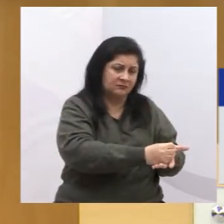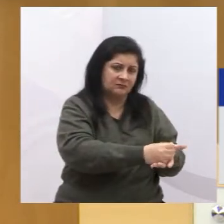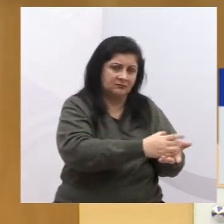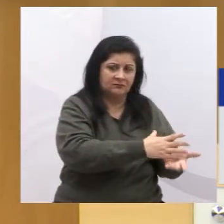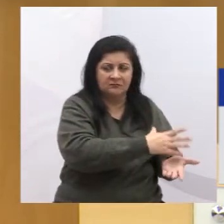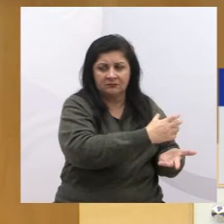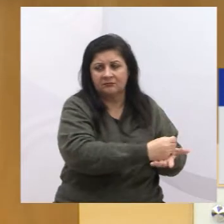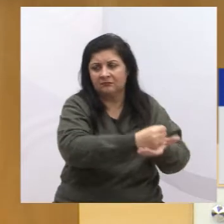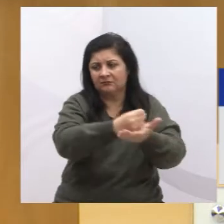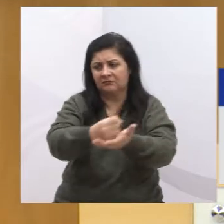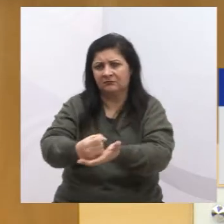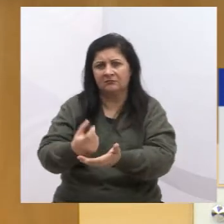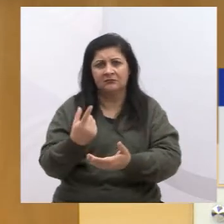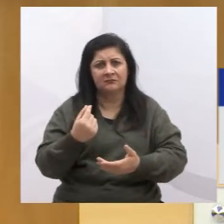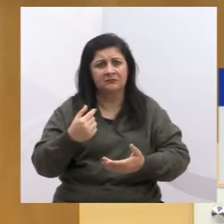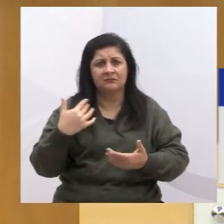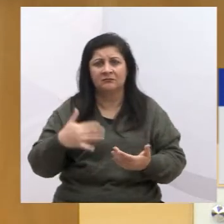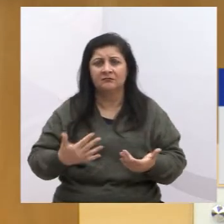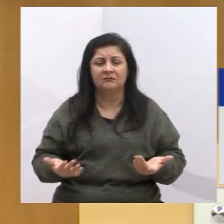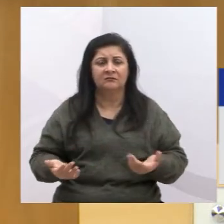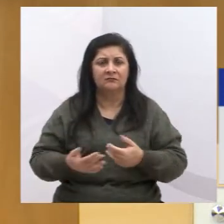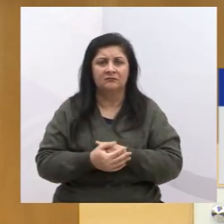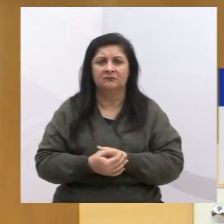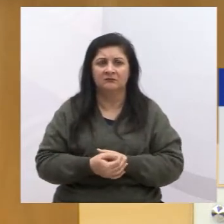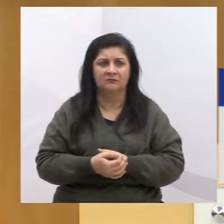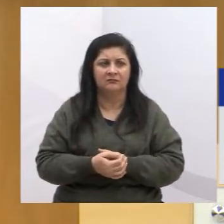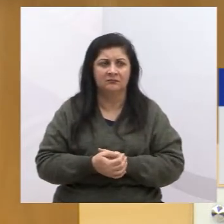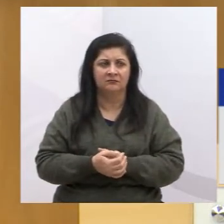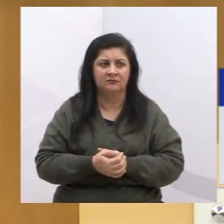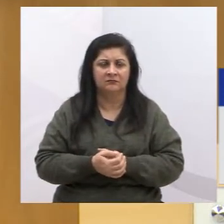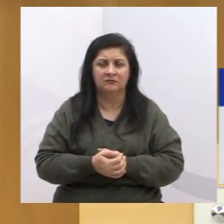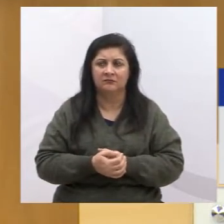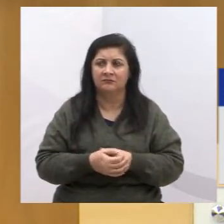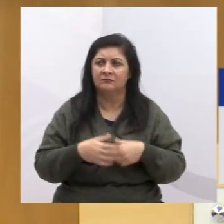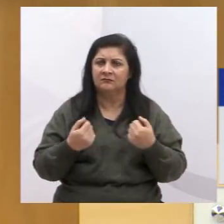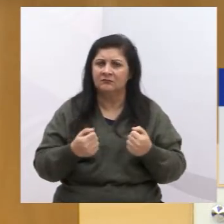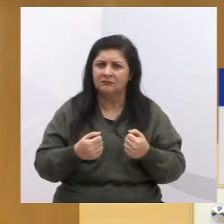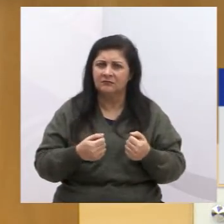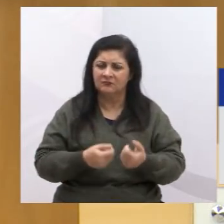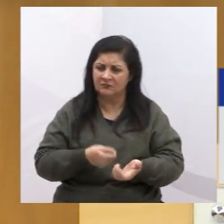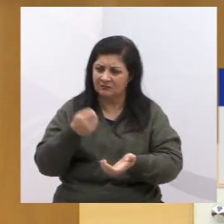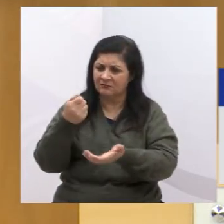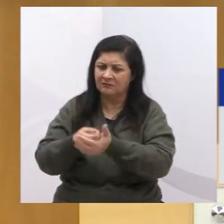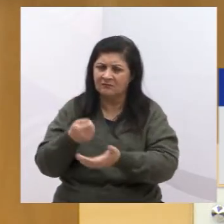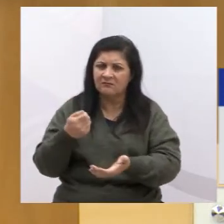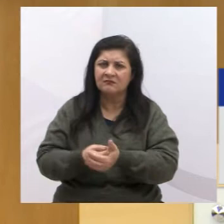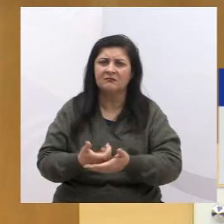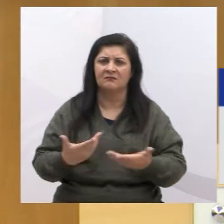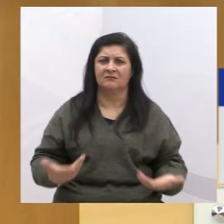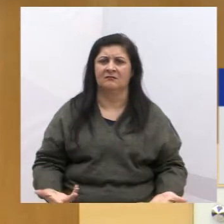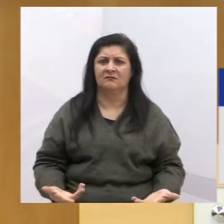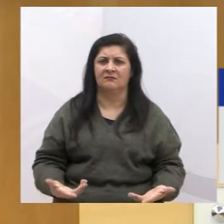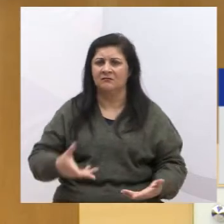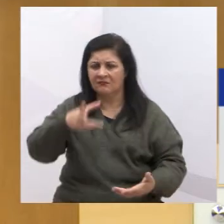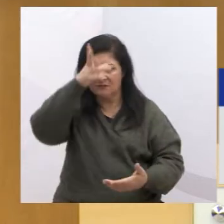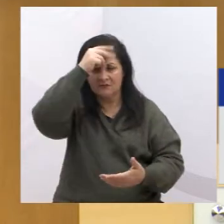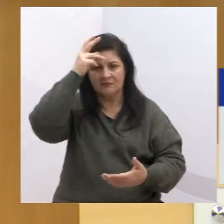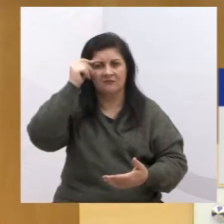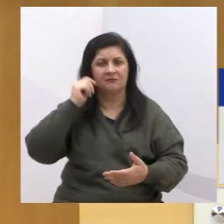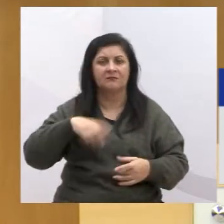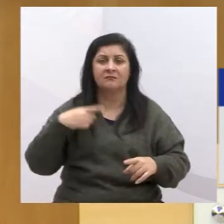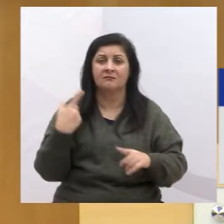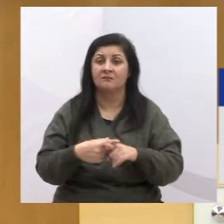local adequado, isso custa dinheiro. Então, além da multa, essas pessoas precisam indenizar o poder público, né? Porque a sua